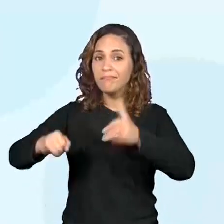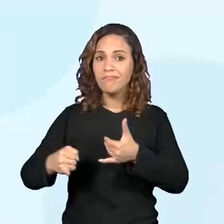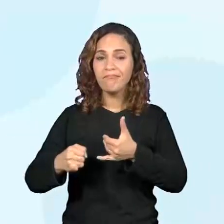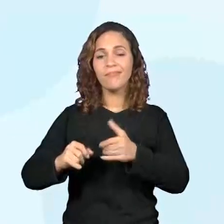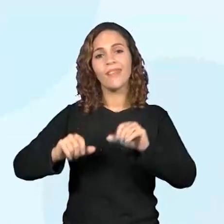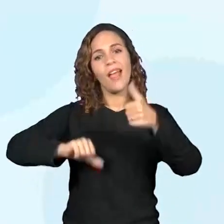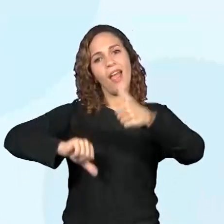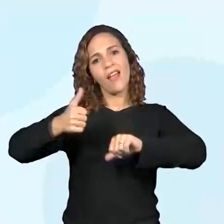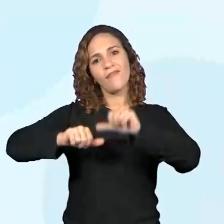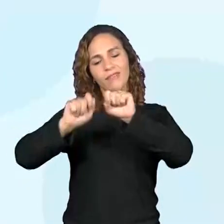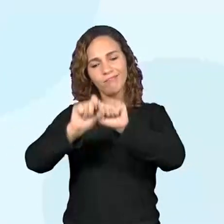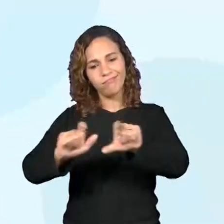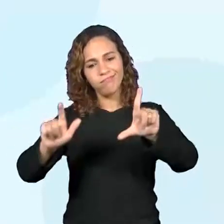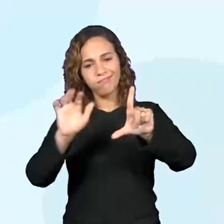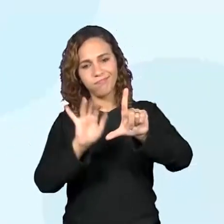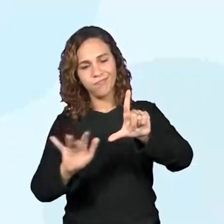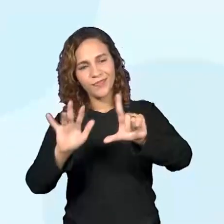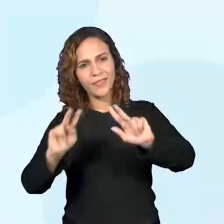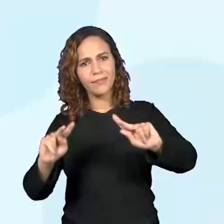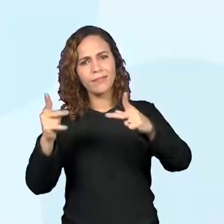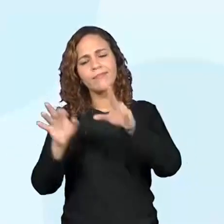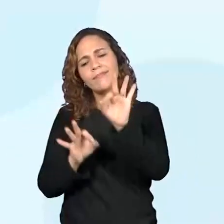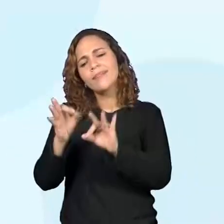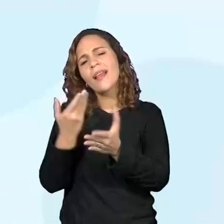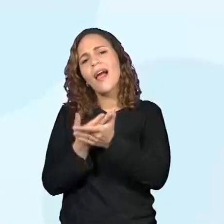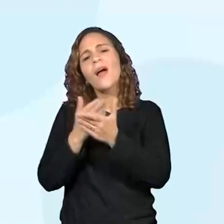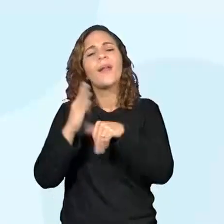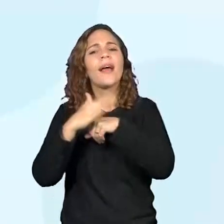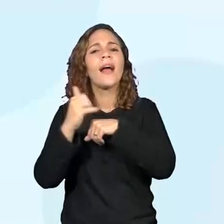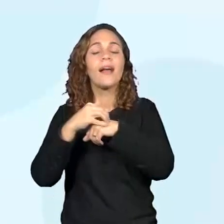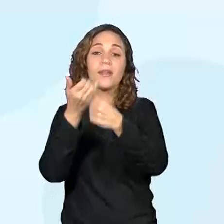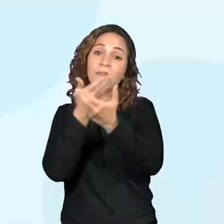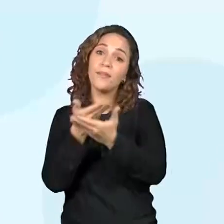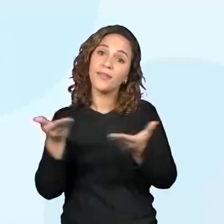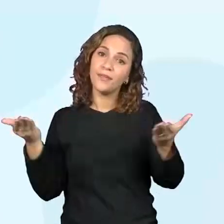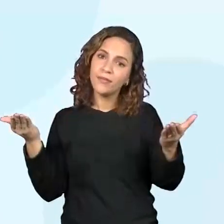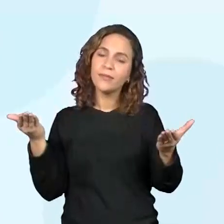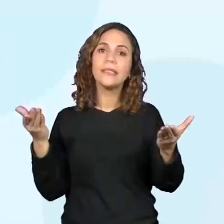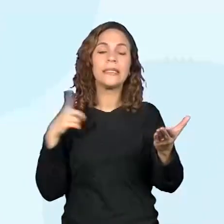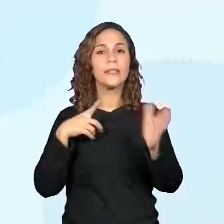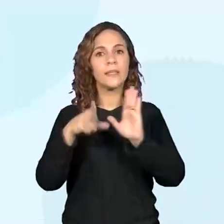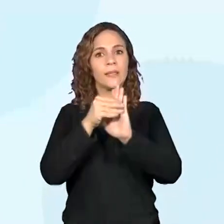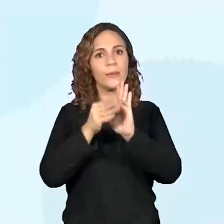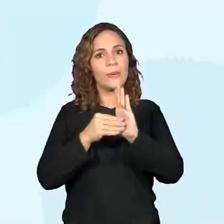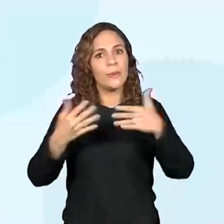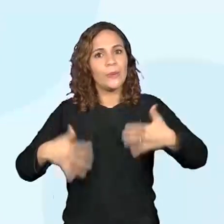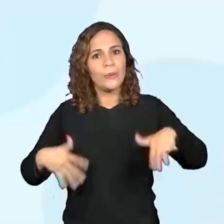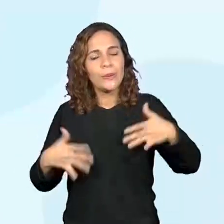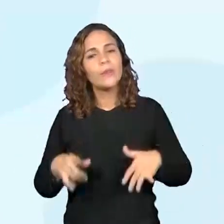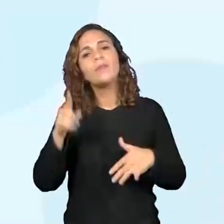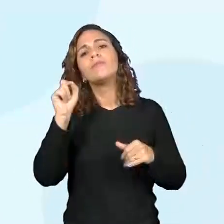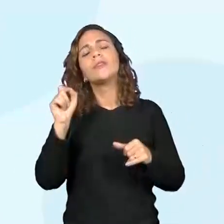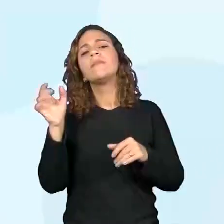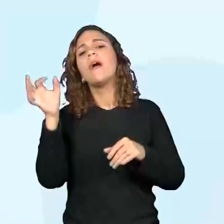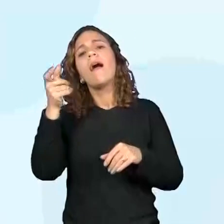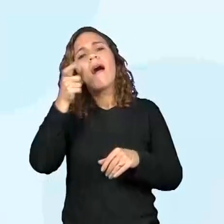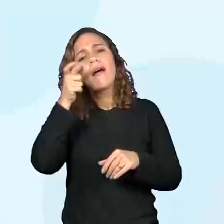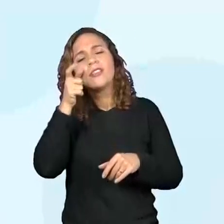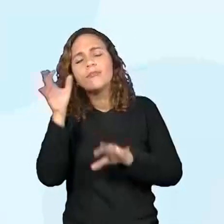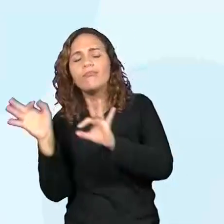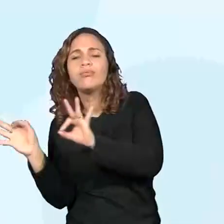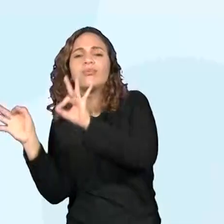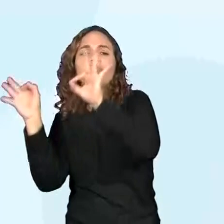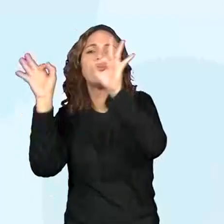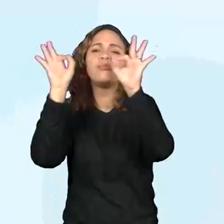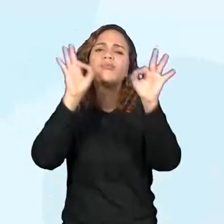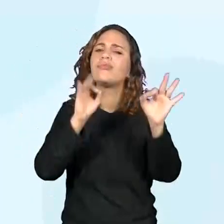de avaliação para essa aula sempre elaborada com muito carinho, uma aula cheia de conteúdo para vocês revisitar no repositório quantas